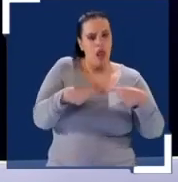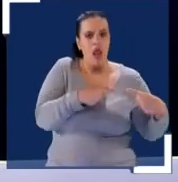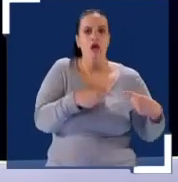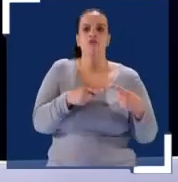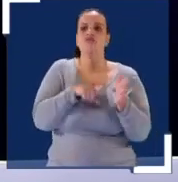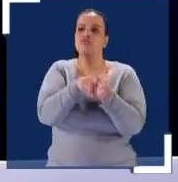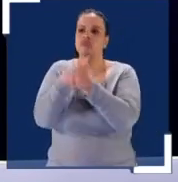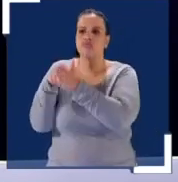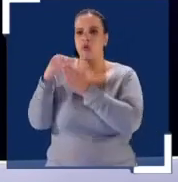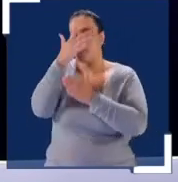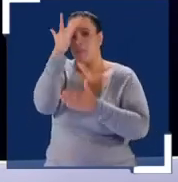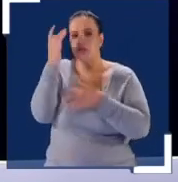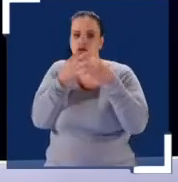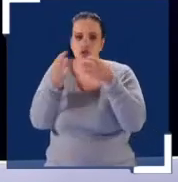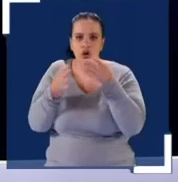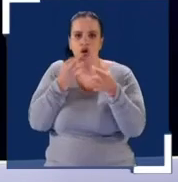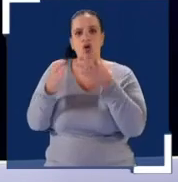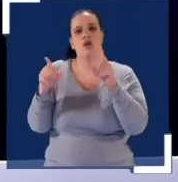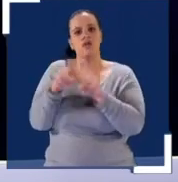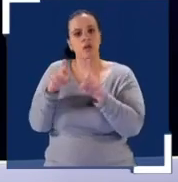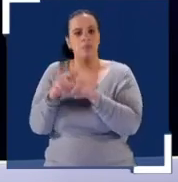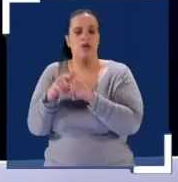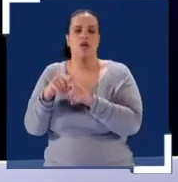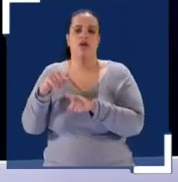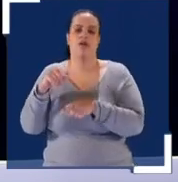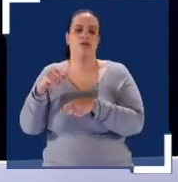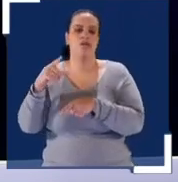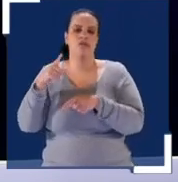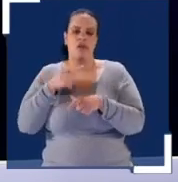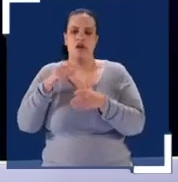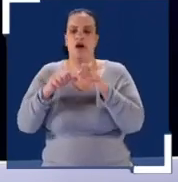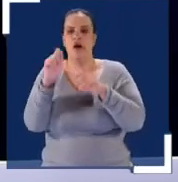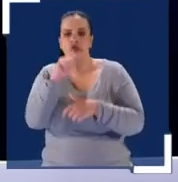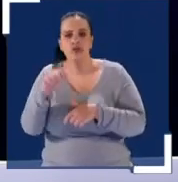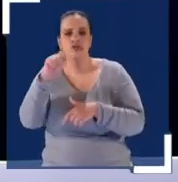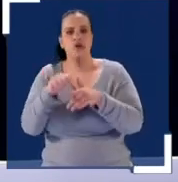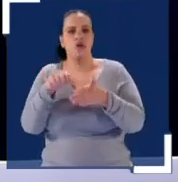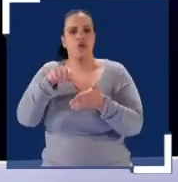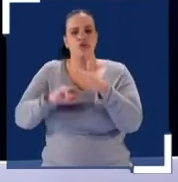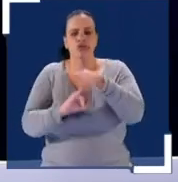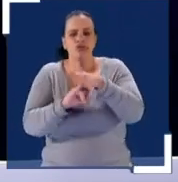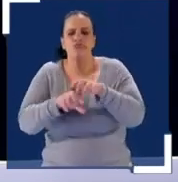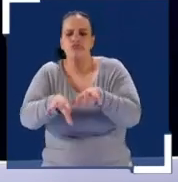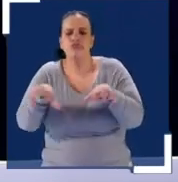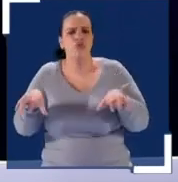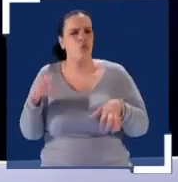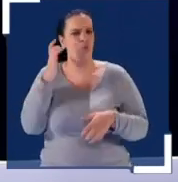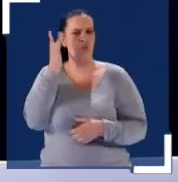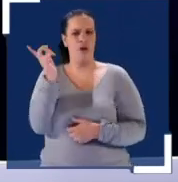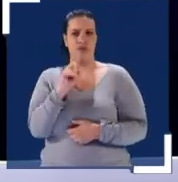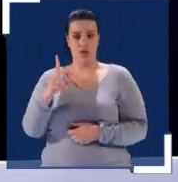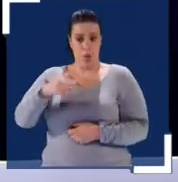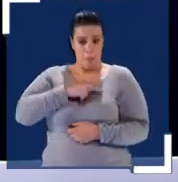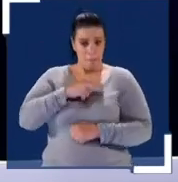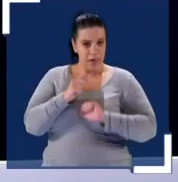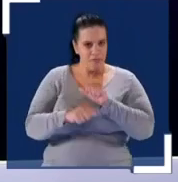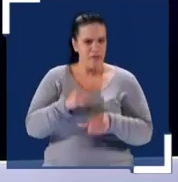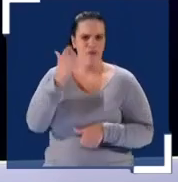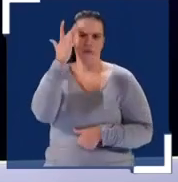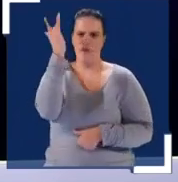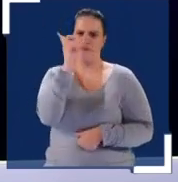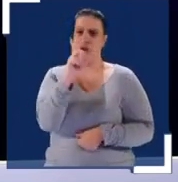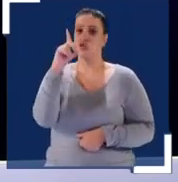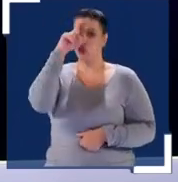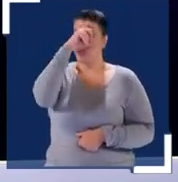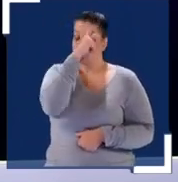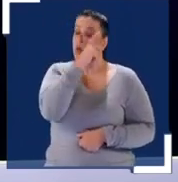passa também por promotoria, Tribunal de Justiça, entidades, associações. Não é um procedimento fácil. Privatizar não é fácil, é difícil, mas é